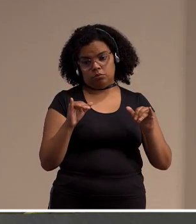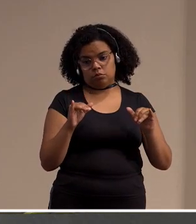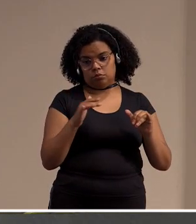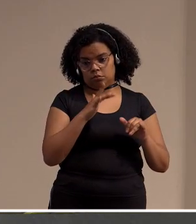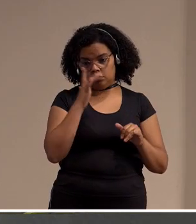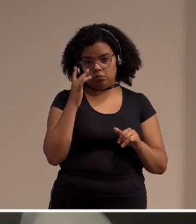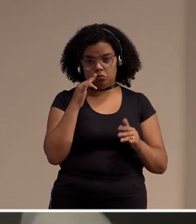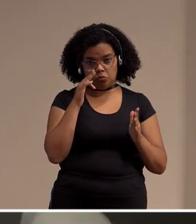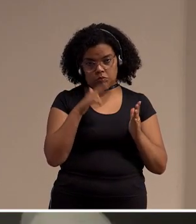mas